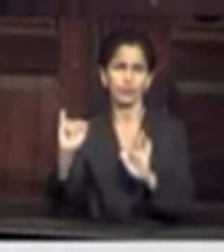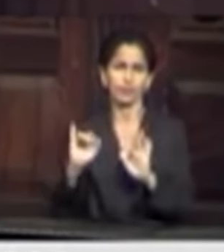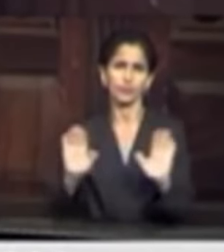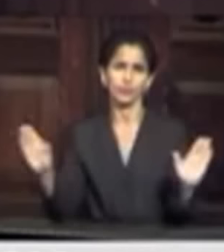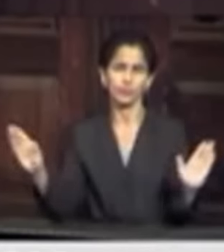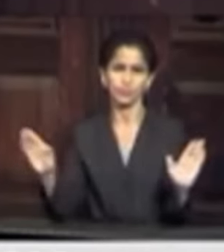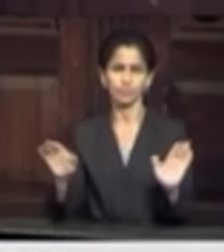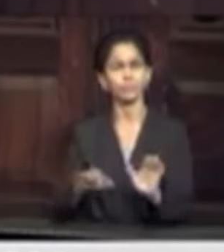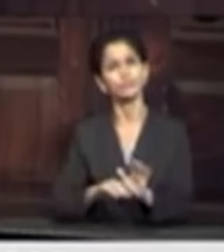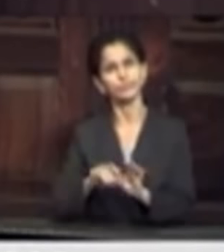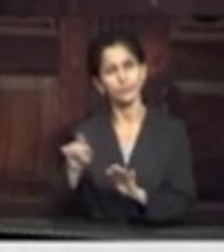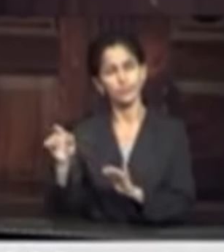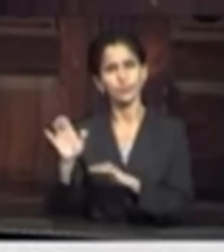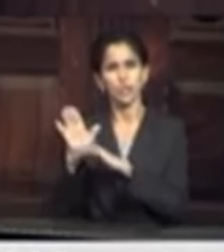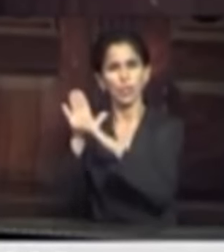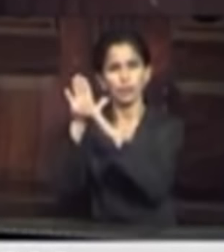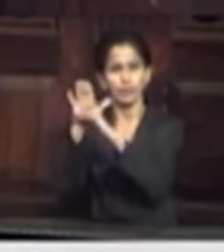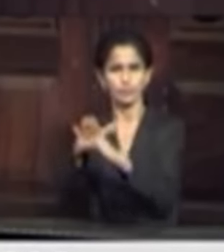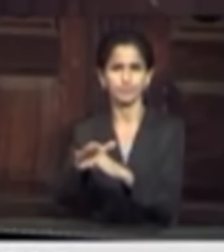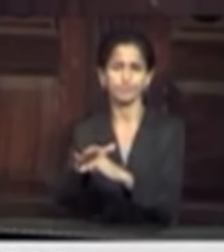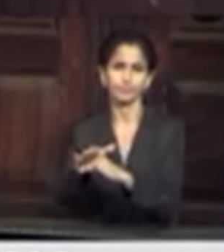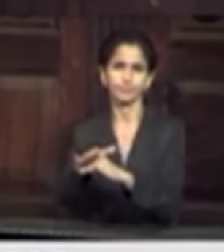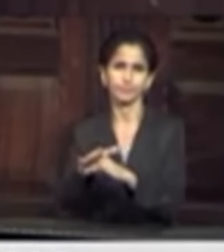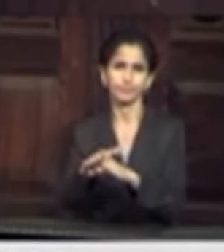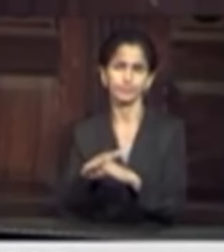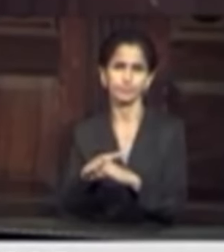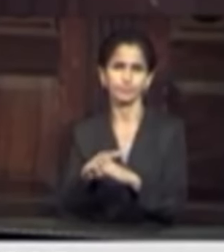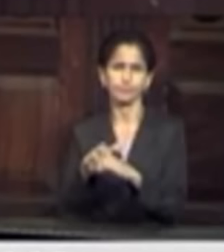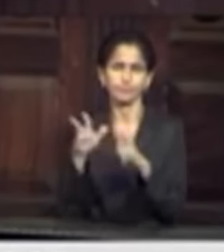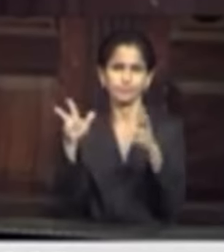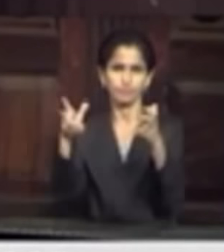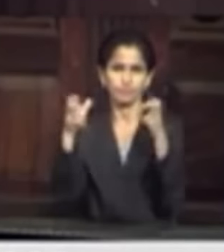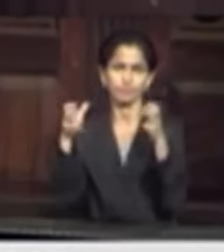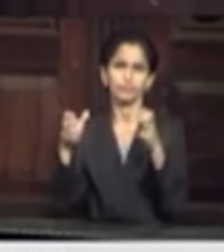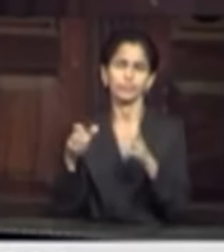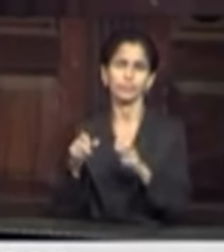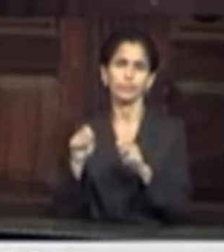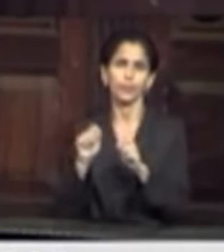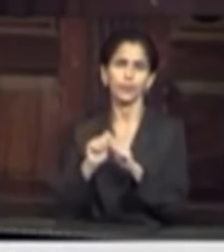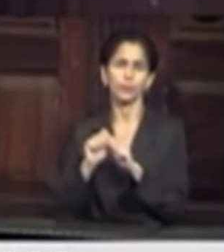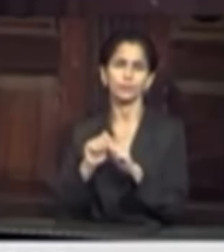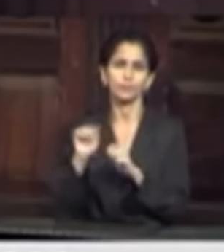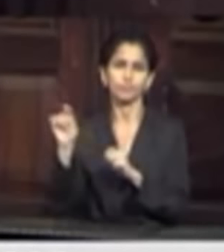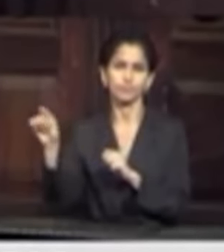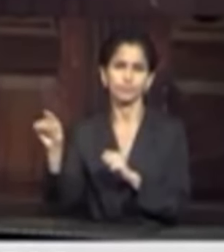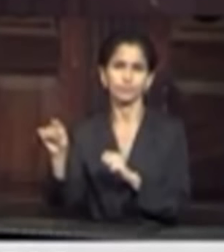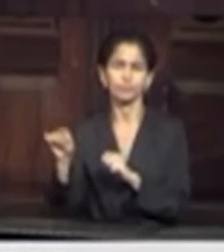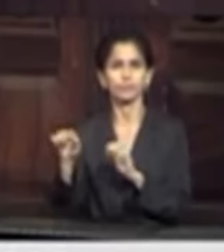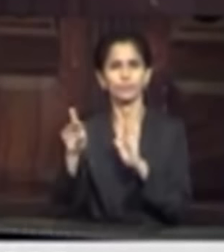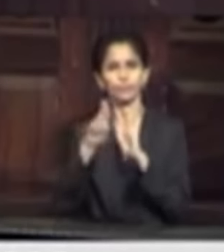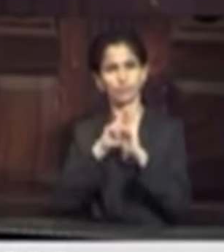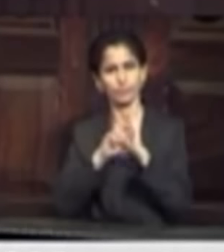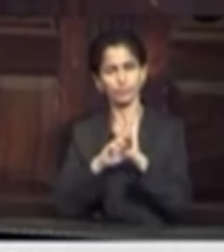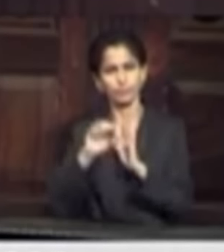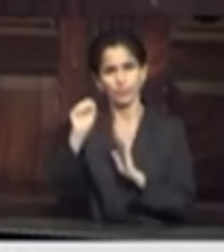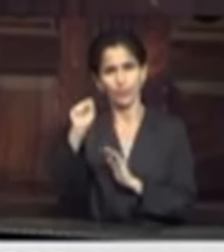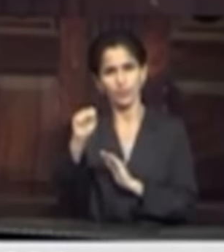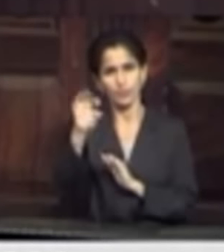para patrocinar uma causa que fez com que ele, como relator no